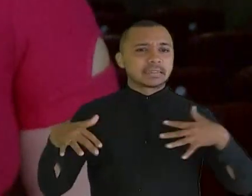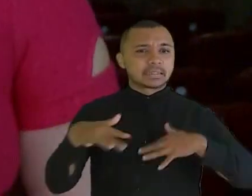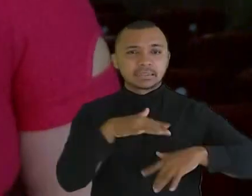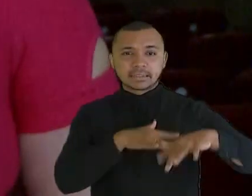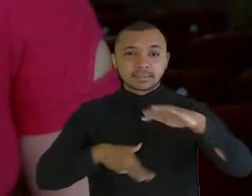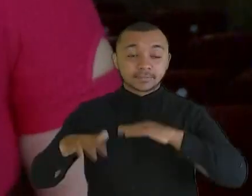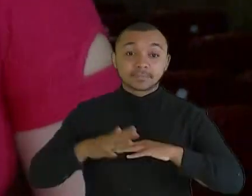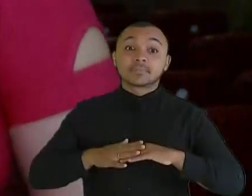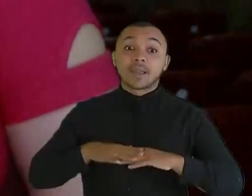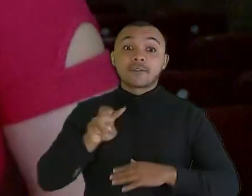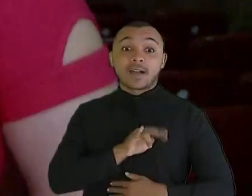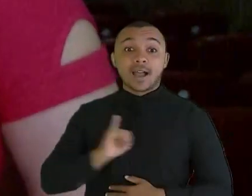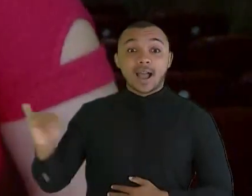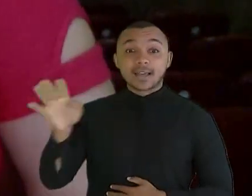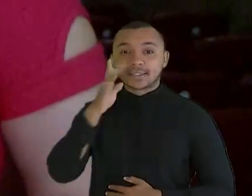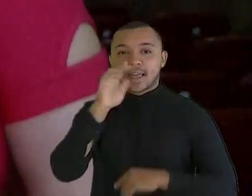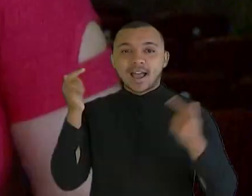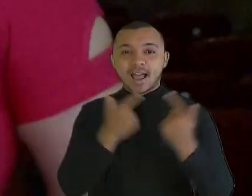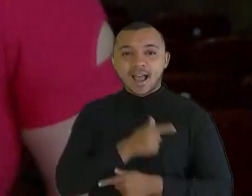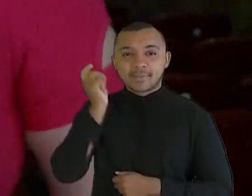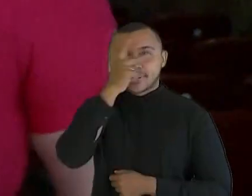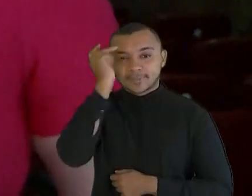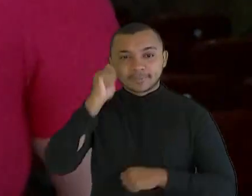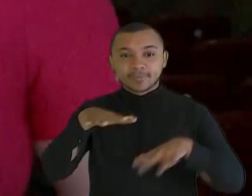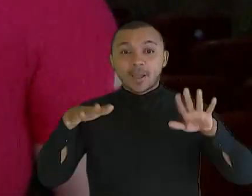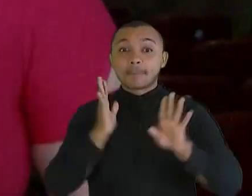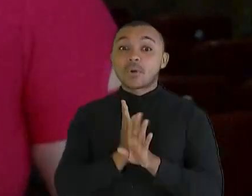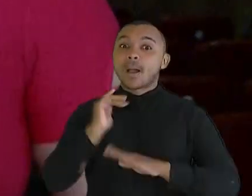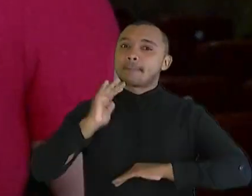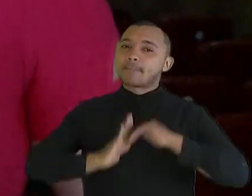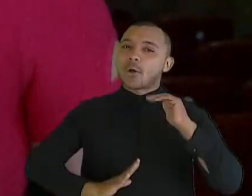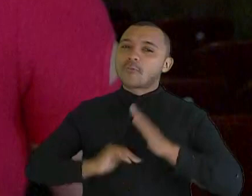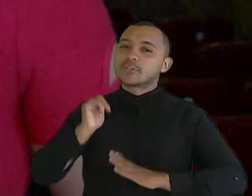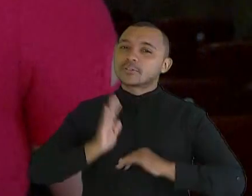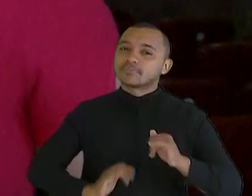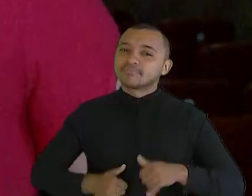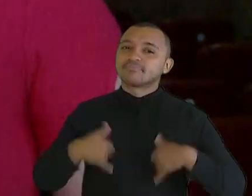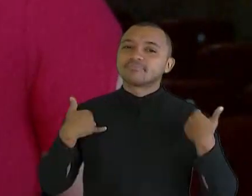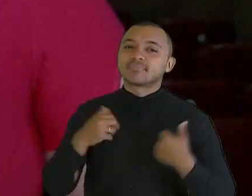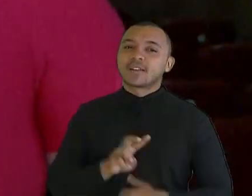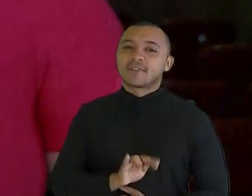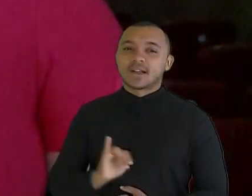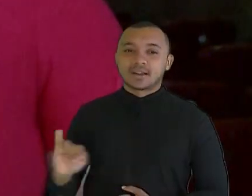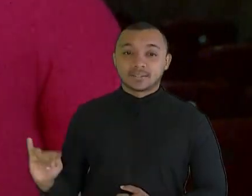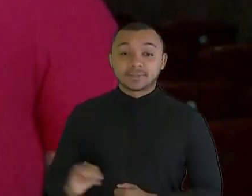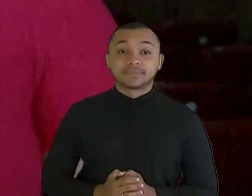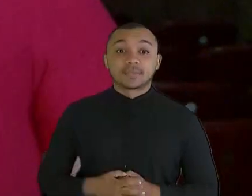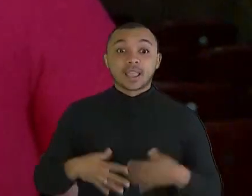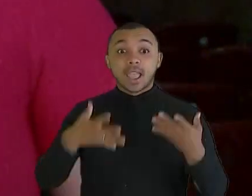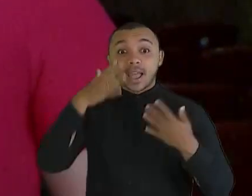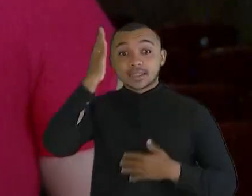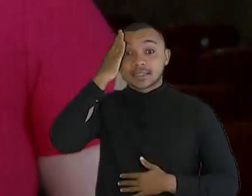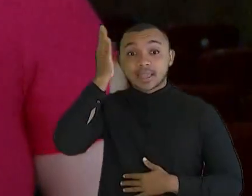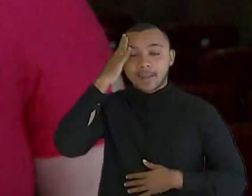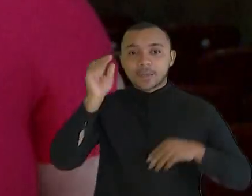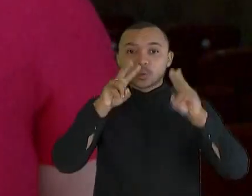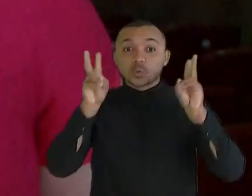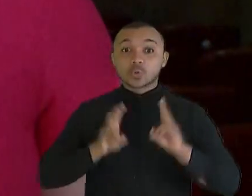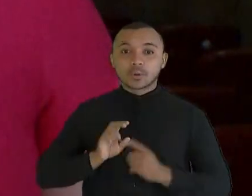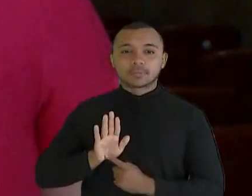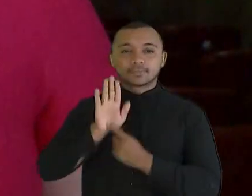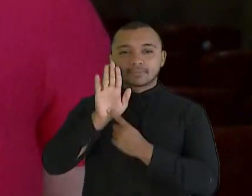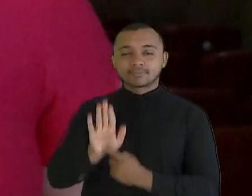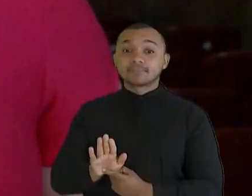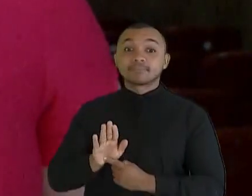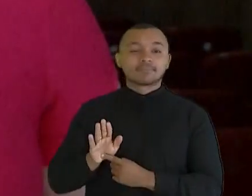boas gargalhadas do público com seu talento e charme irresistíveis. E aí, quer saber mais do espetáculo? Então